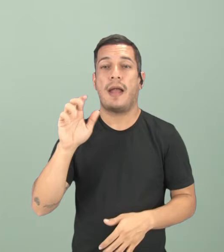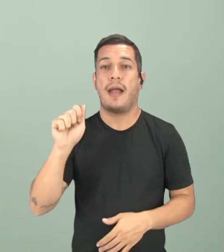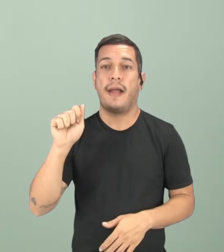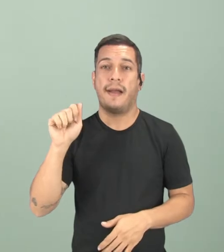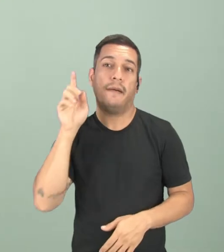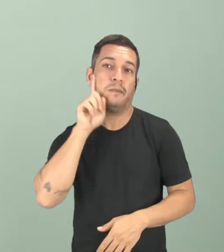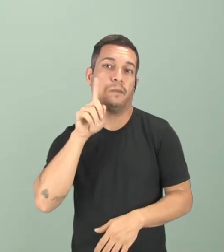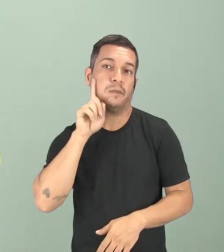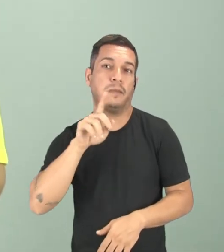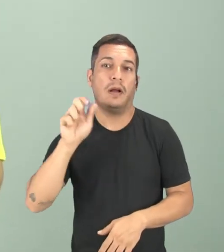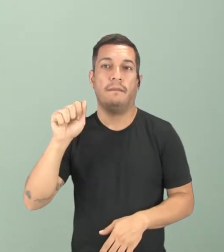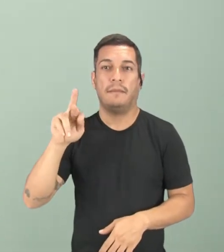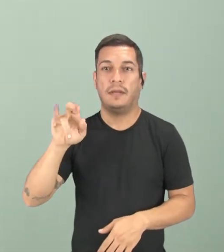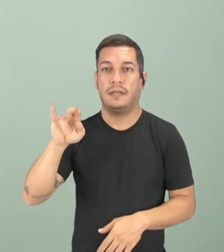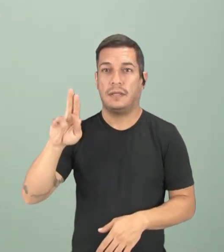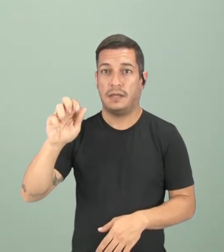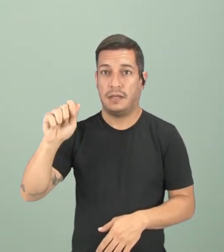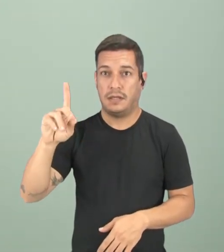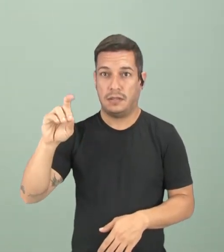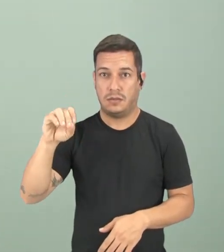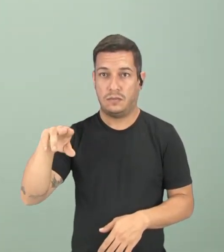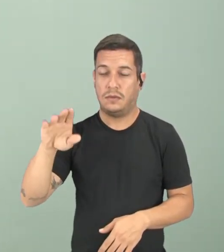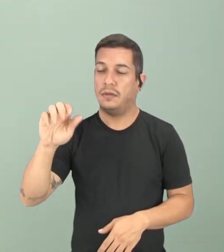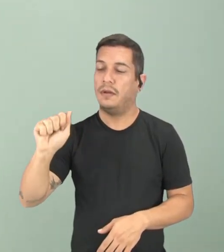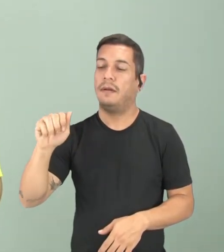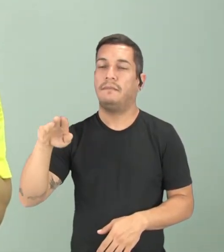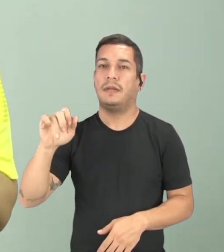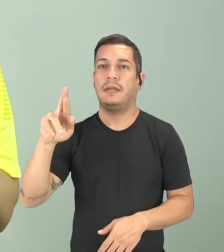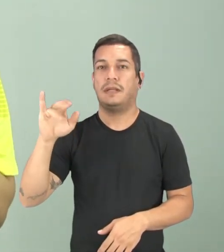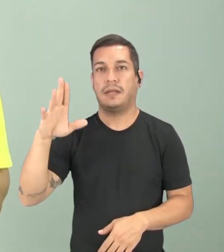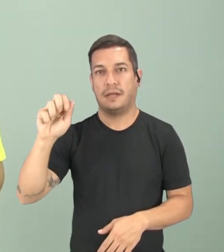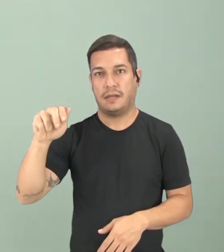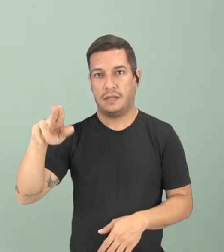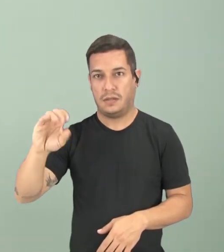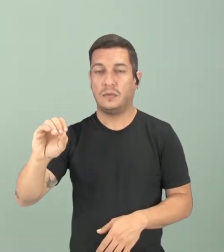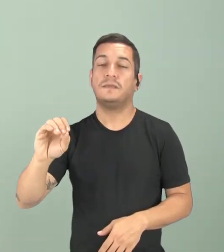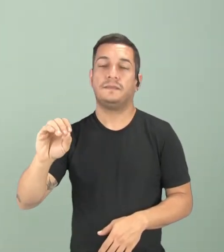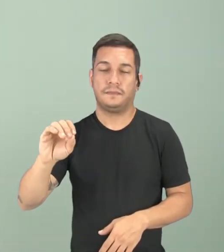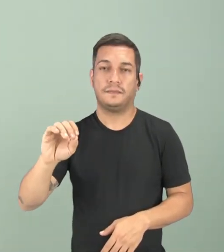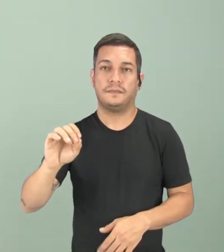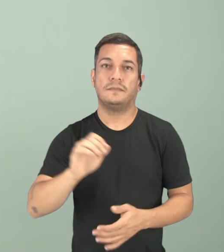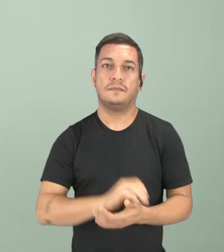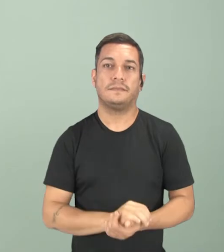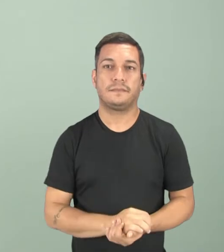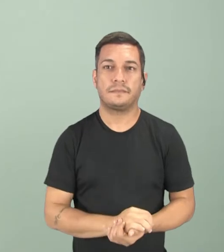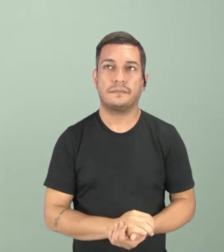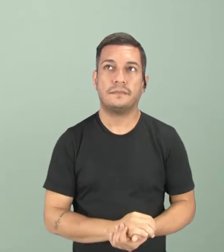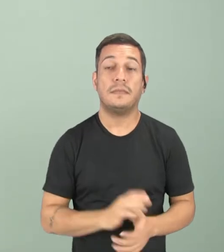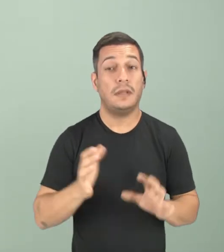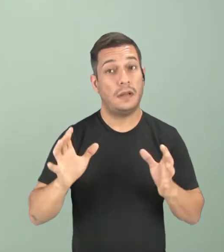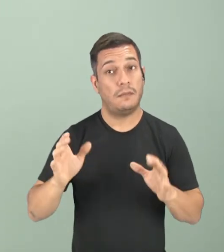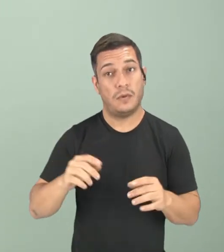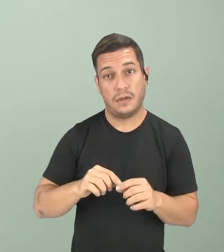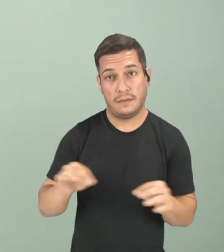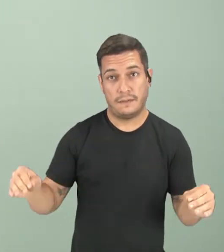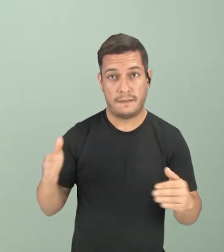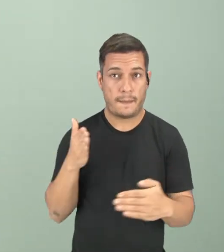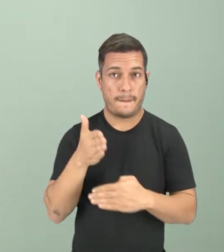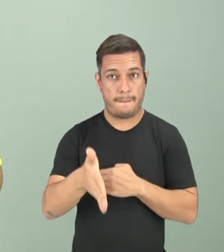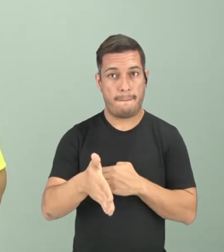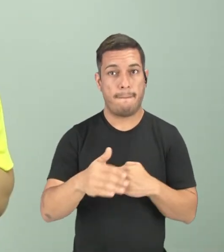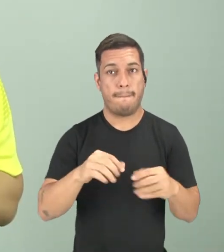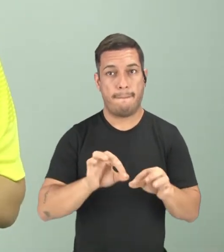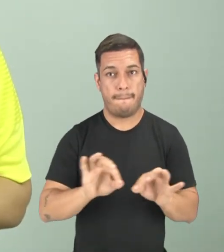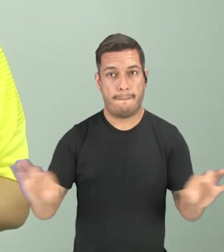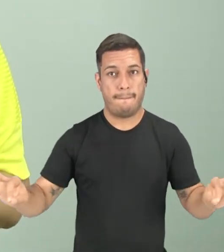futebol americano passa o atleta e a bola, e no caso do home run, é a bola especificamente que vai passar essa linha